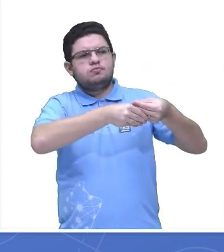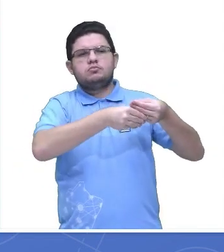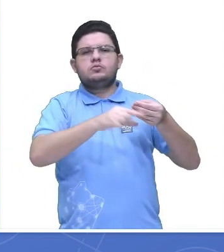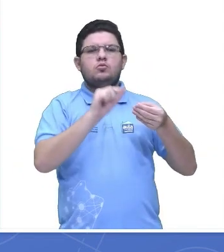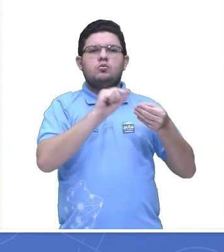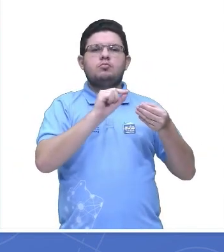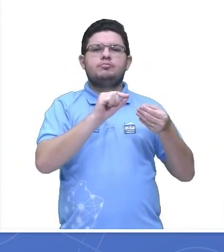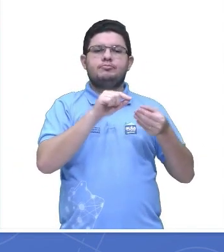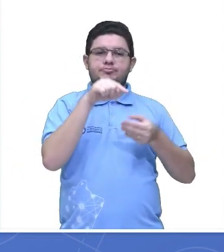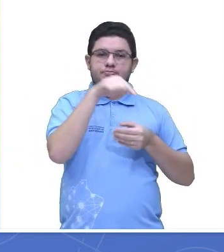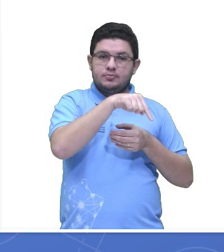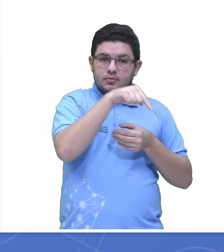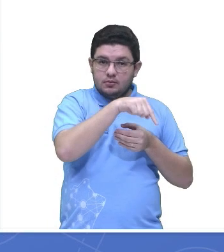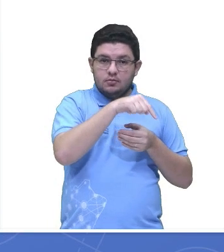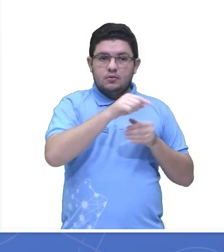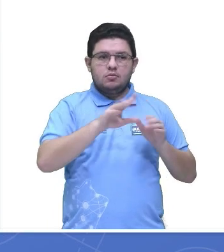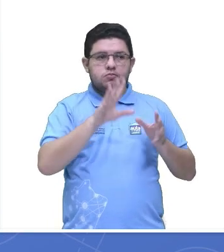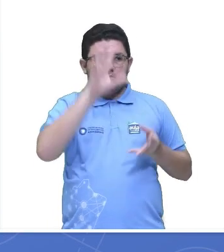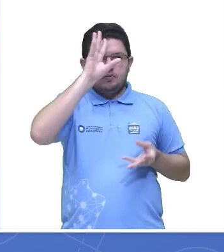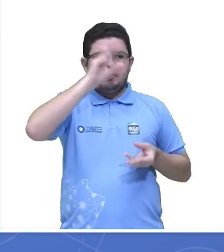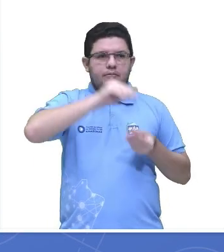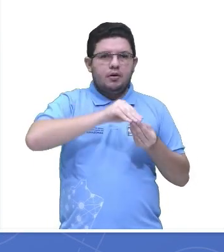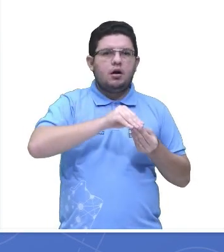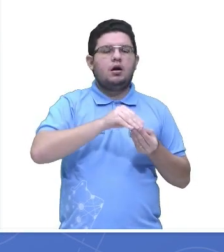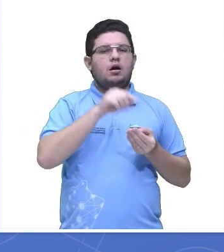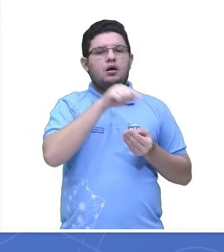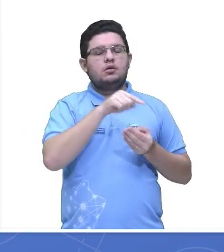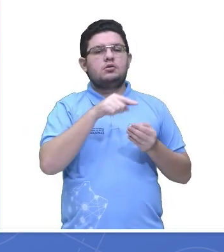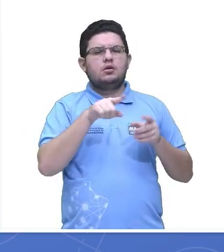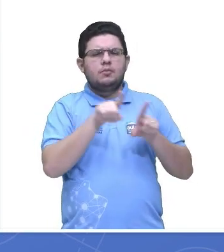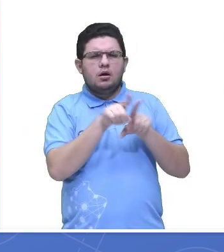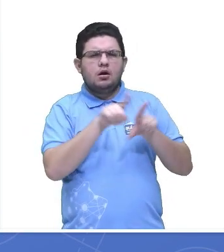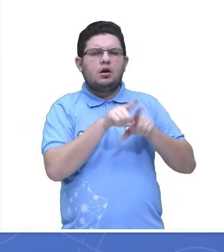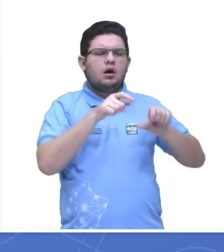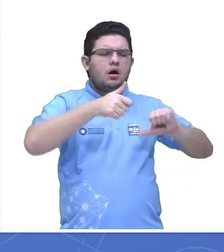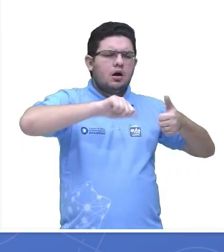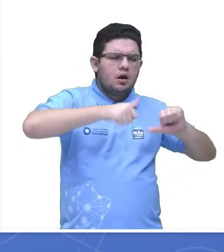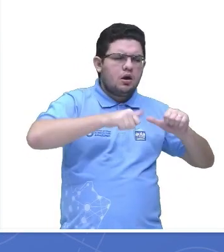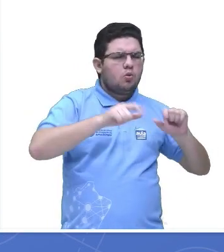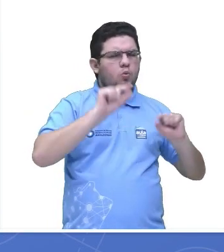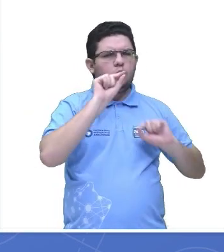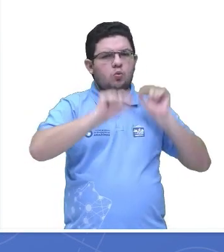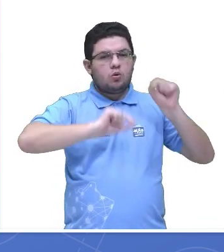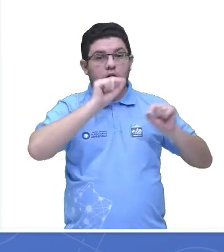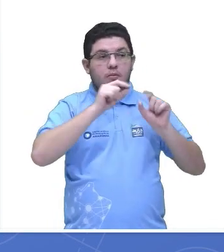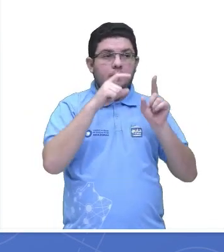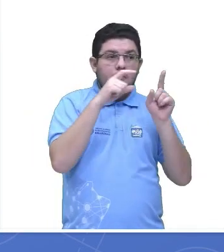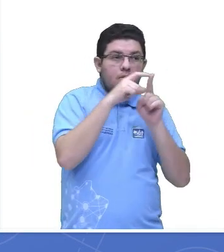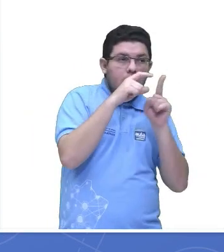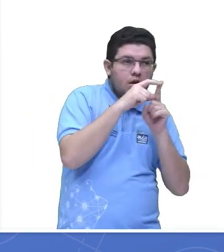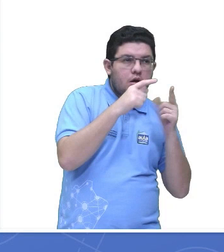análise, né? Para chegar, vai encontrar palavras cognatas, enfim, vai identificar o que está escrito no primeiro